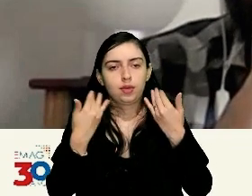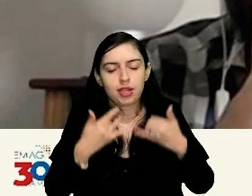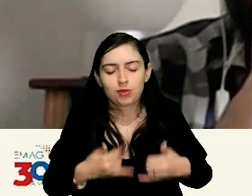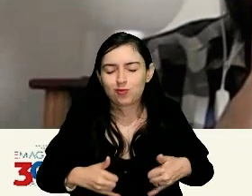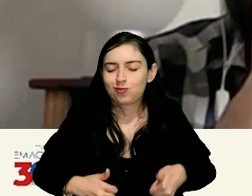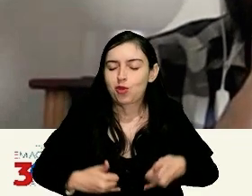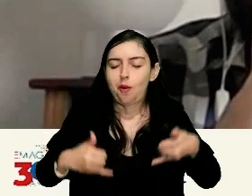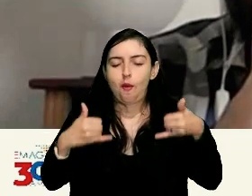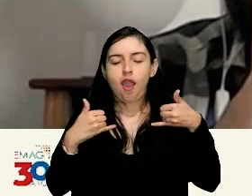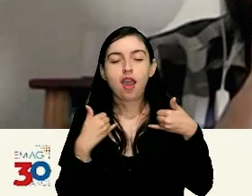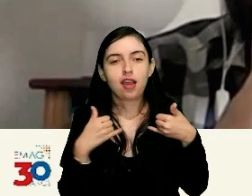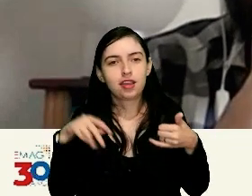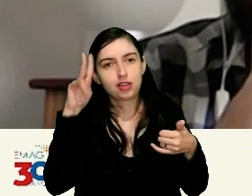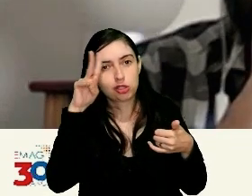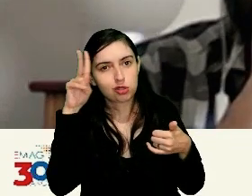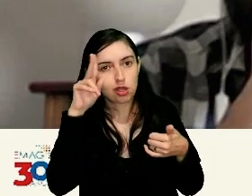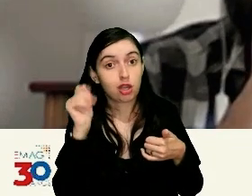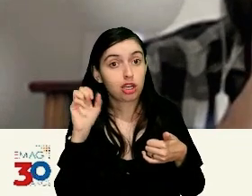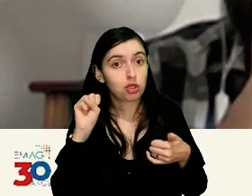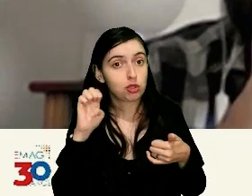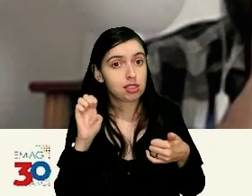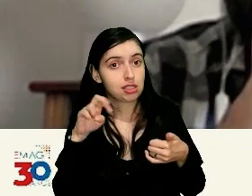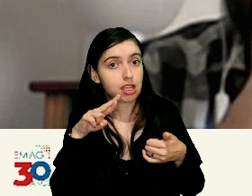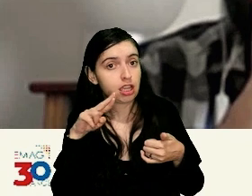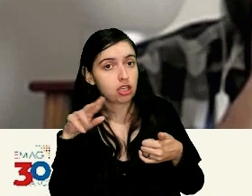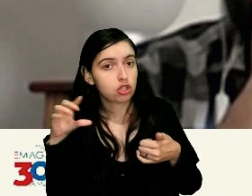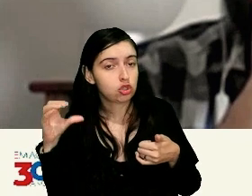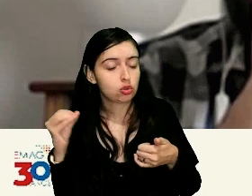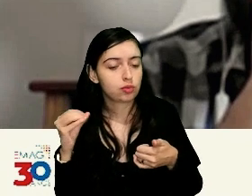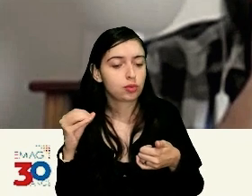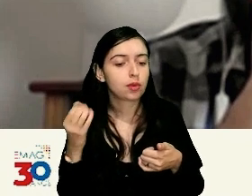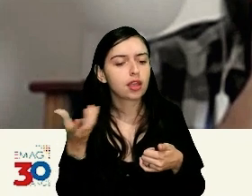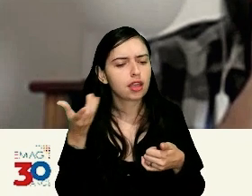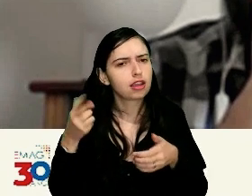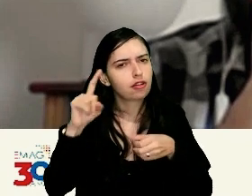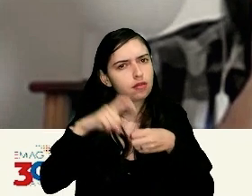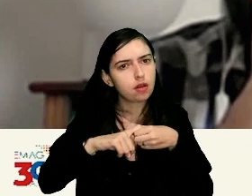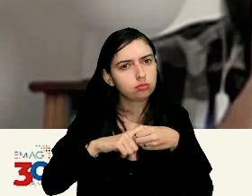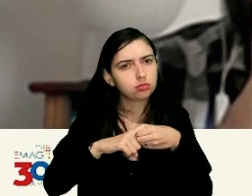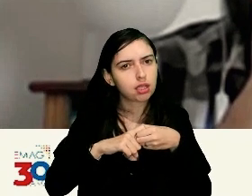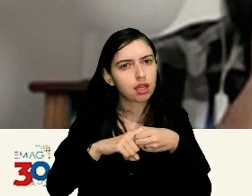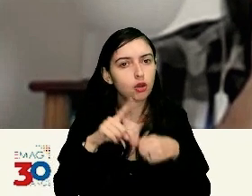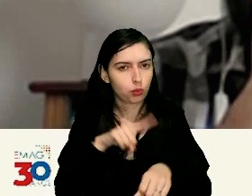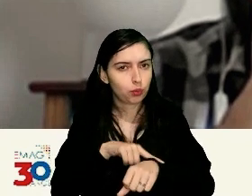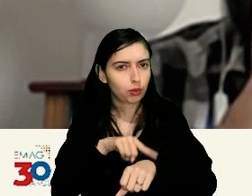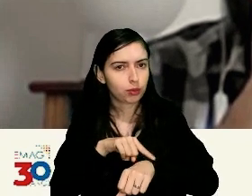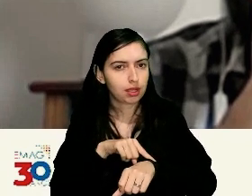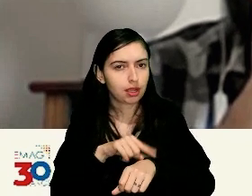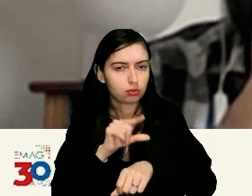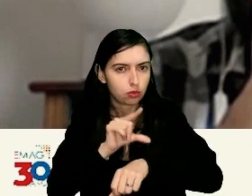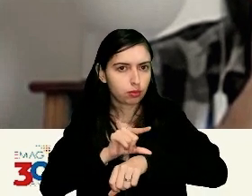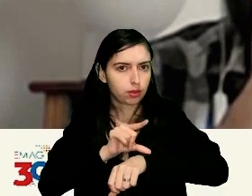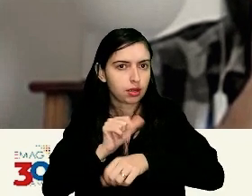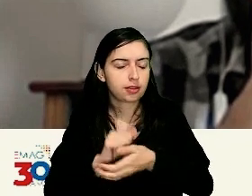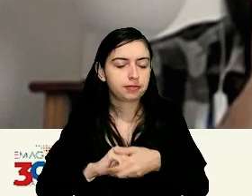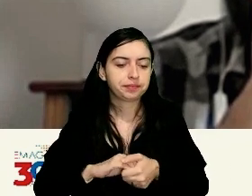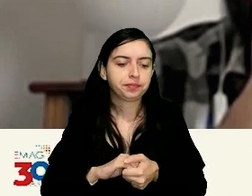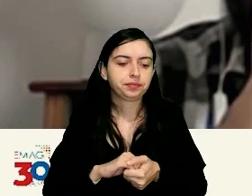pelo Sérgio, e eu queria retomar um pouco, já que nós temos ainda um pouquinho de tempo, a